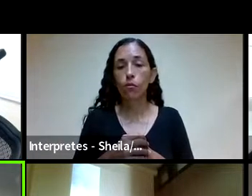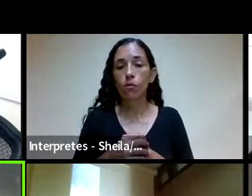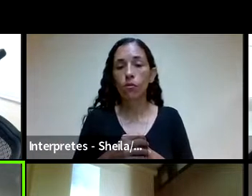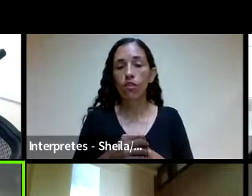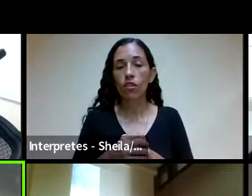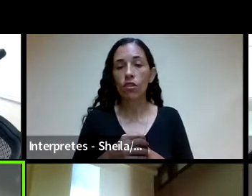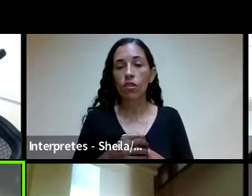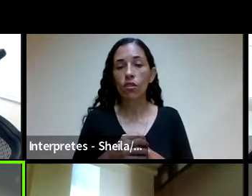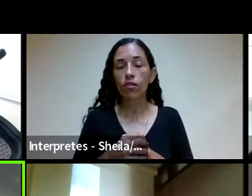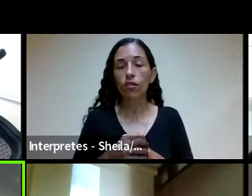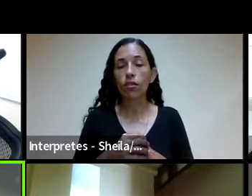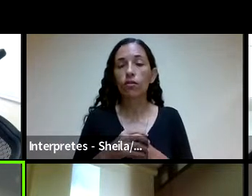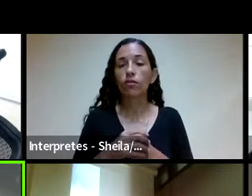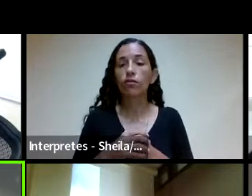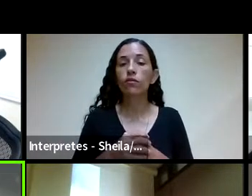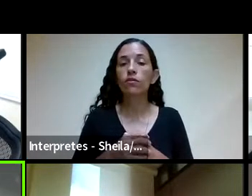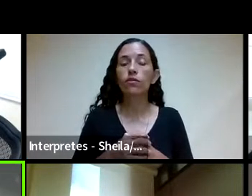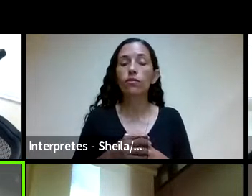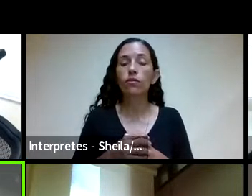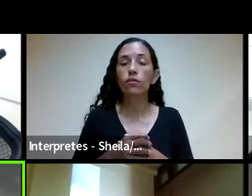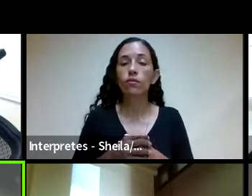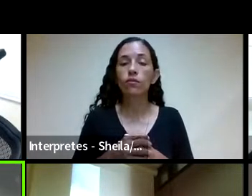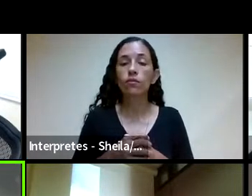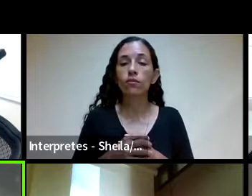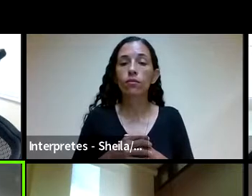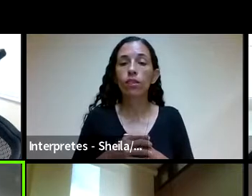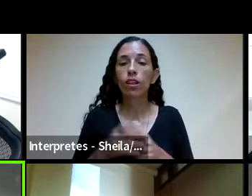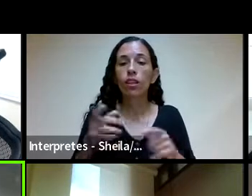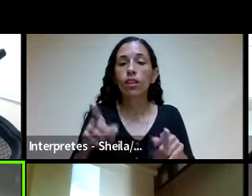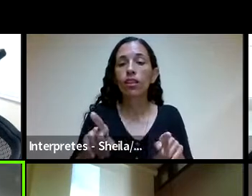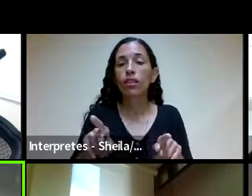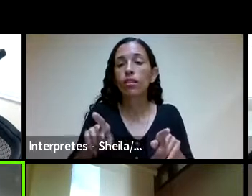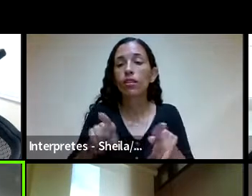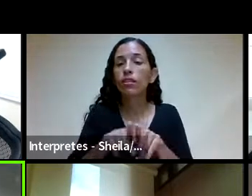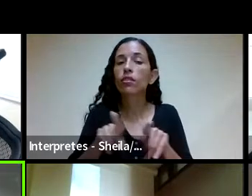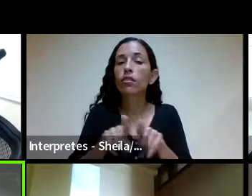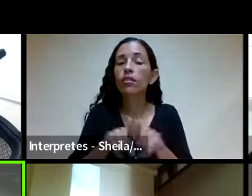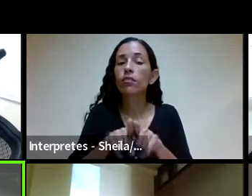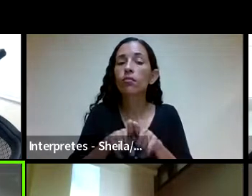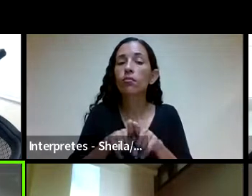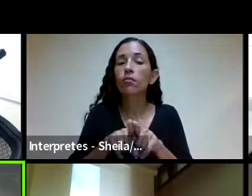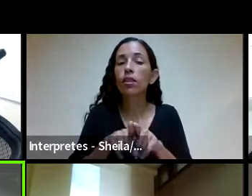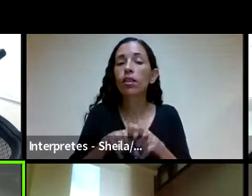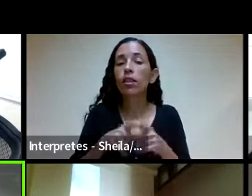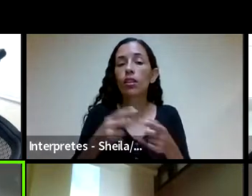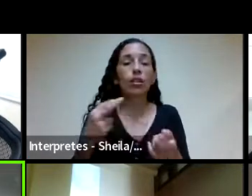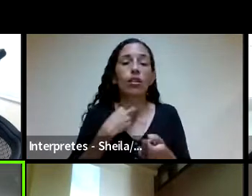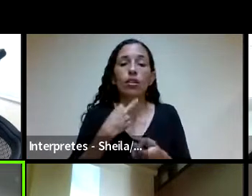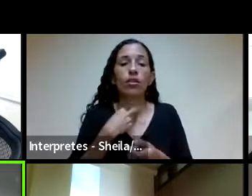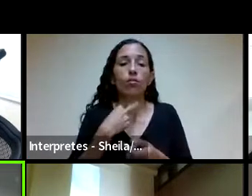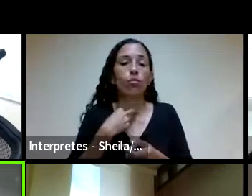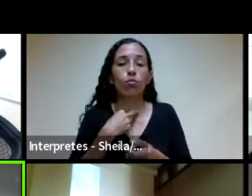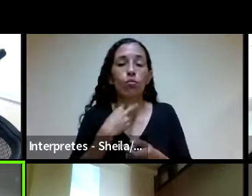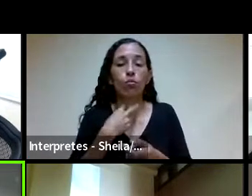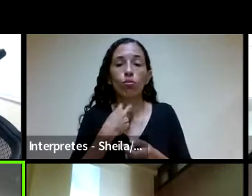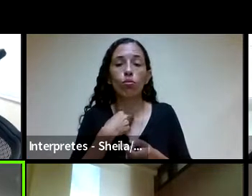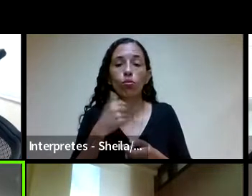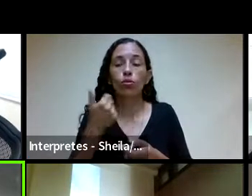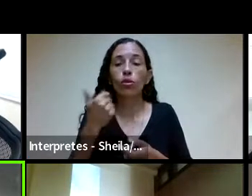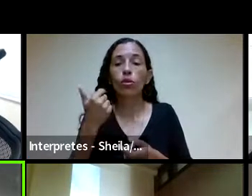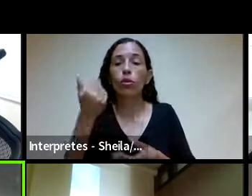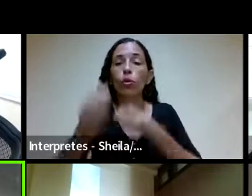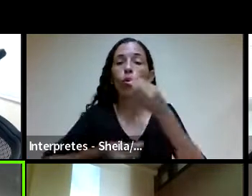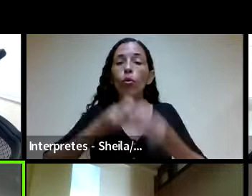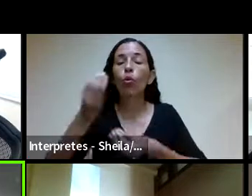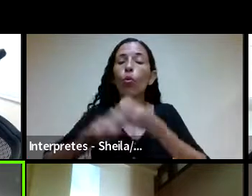já antecipo que é inadequado para o procedimento, para a celeridade do processo e